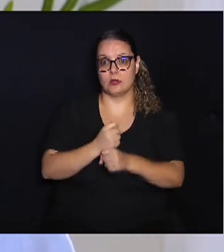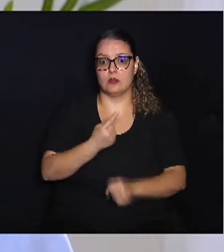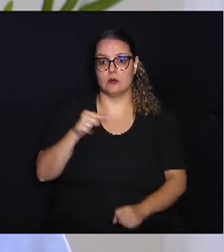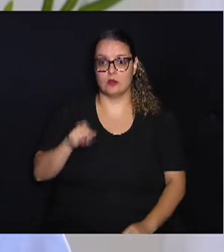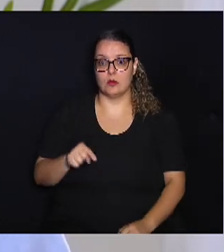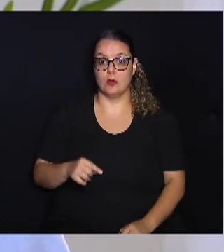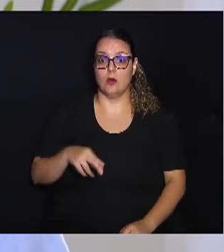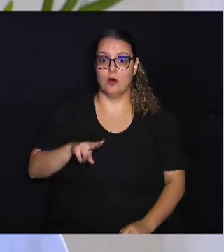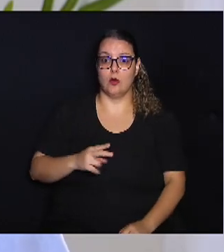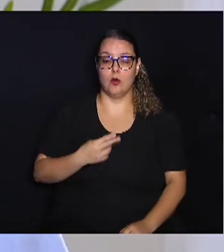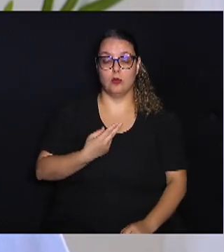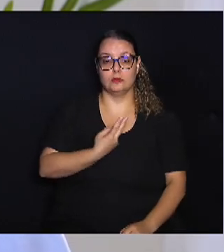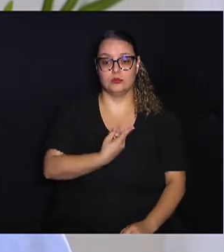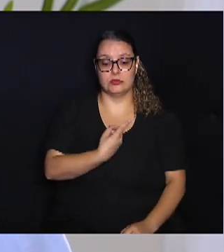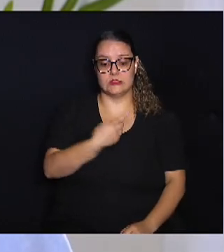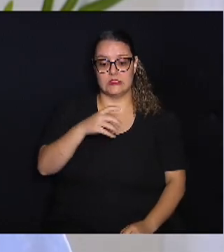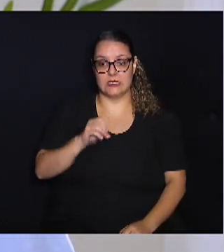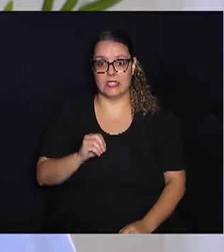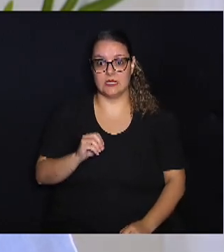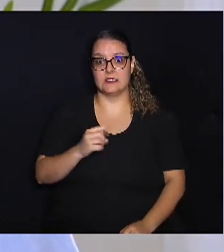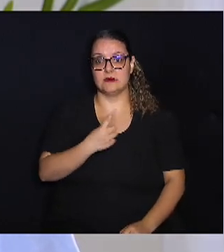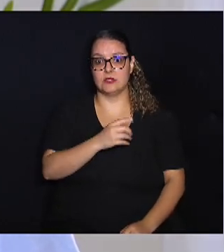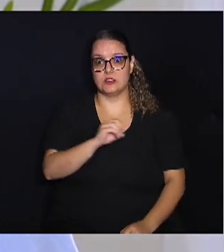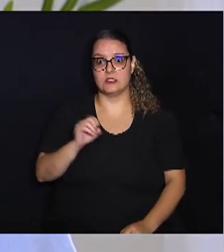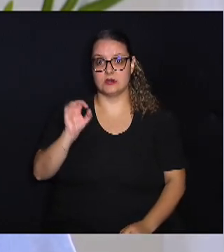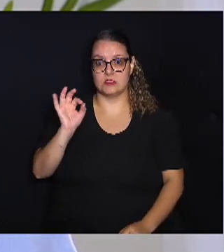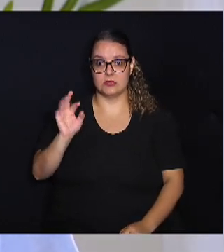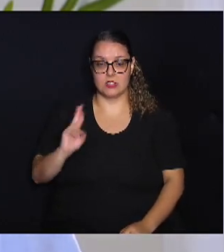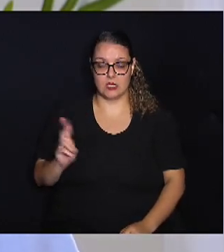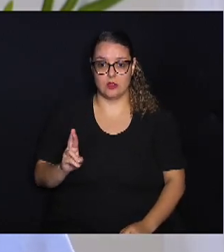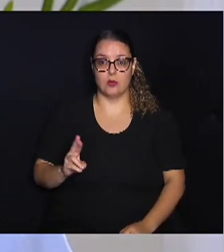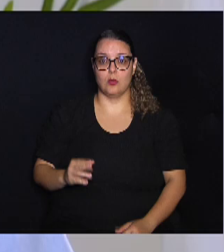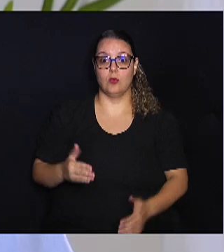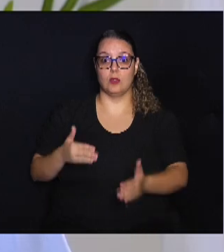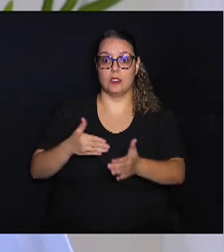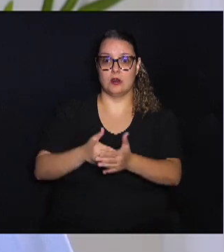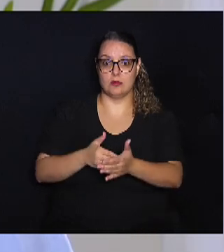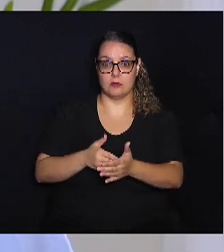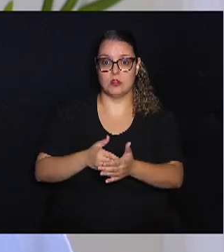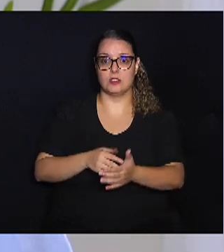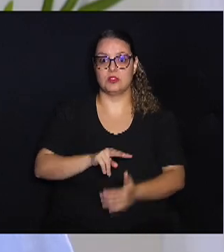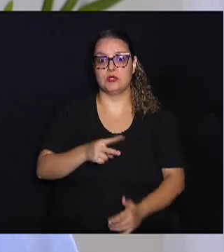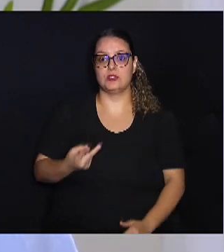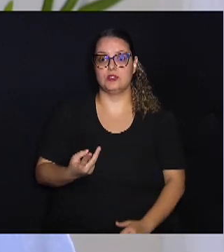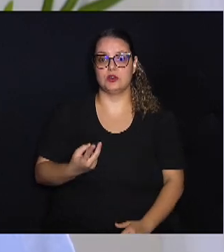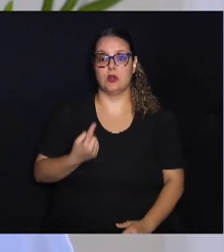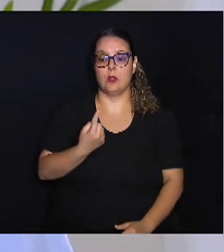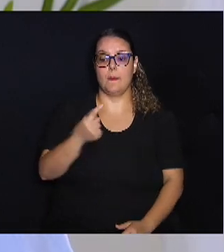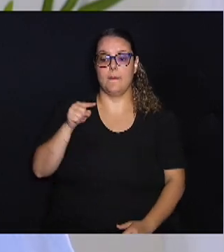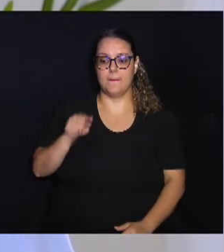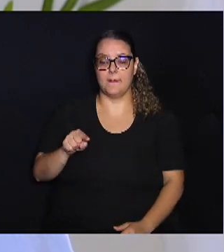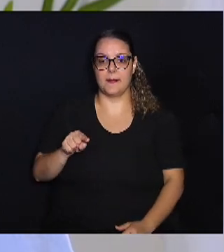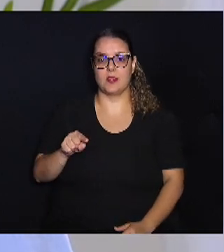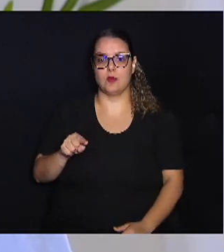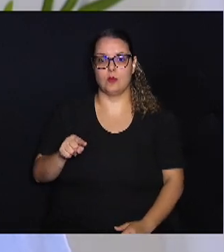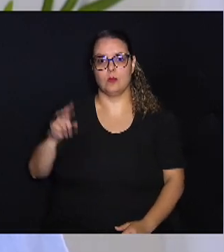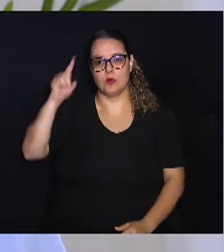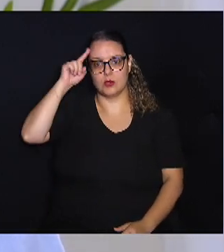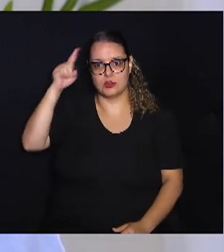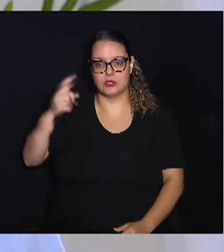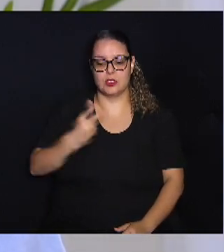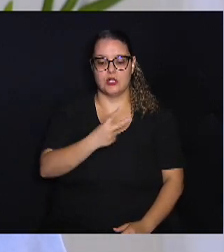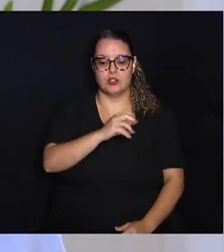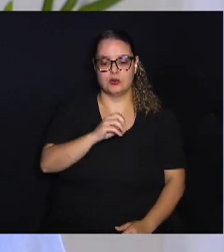100, enfim. É importante entender que o limite é de 200 por transação e até R$1.000 por dia. Esse é o máximo que